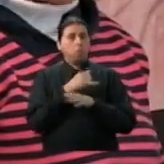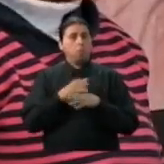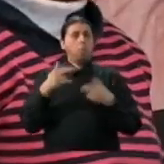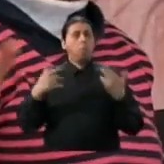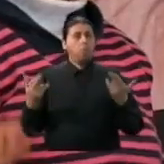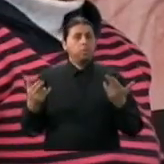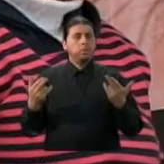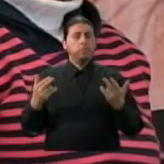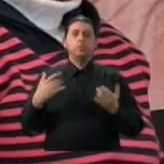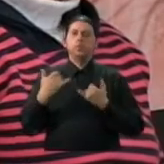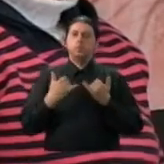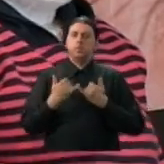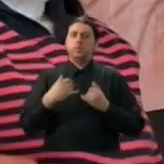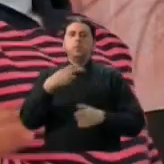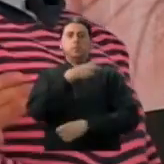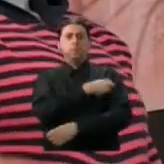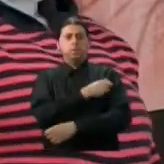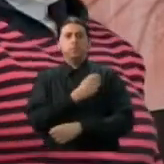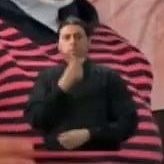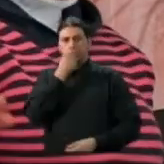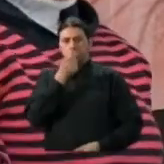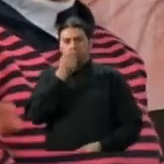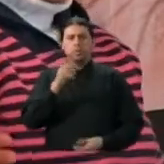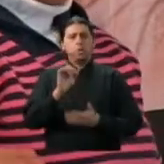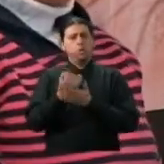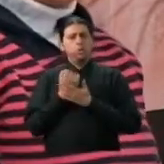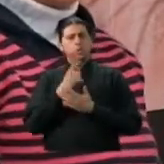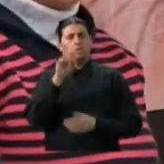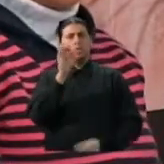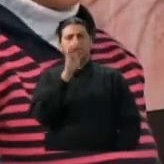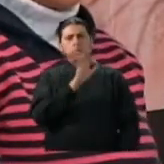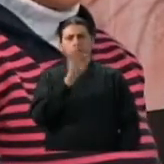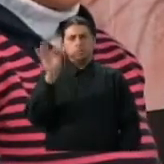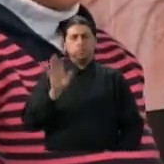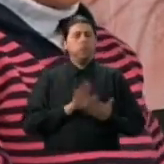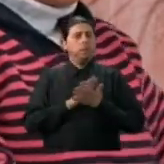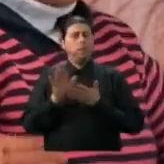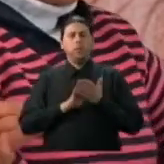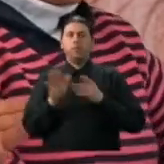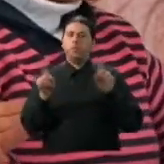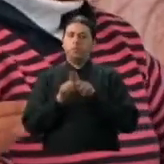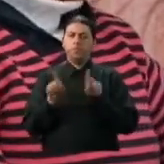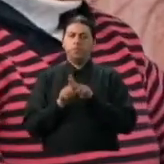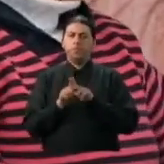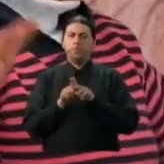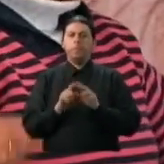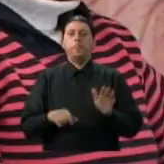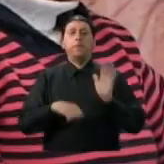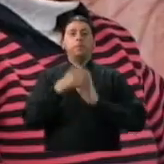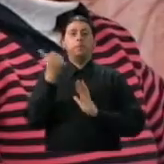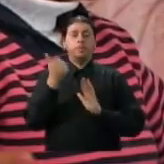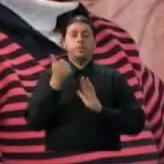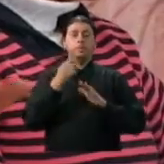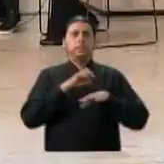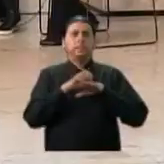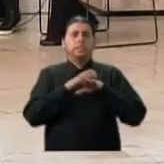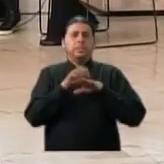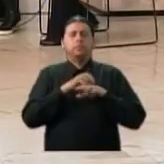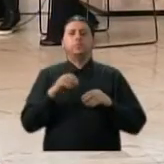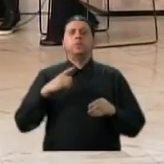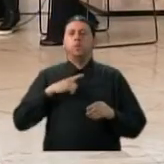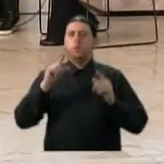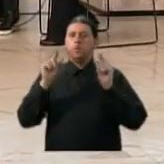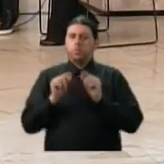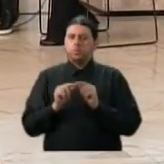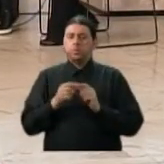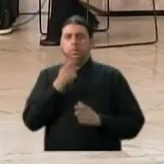né, a própria vacina da gripe também ela não garante uma imunização de 100%. Né? Inclusive, a primeira reação alérgica geralmente é uma mini gripe. Né?